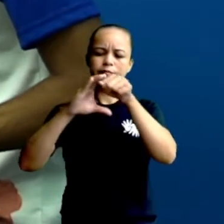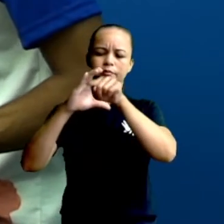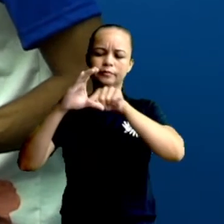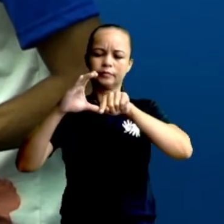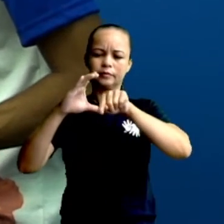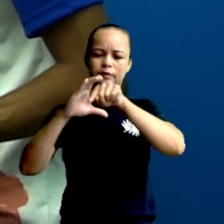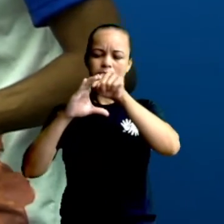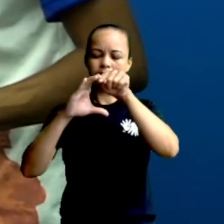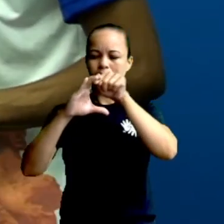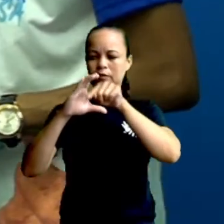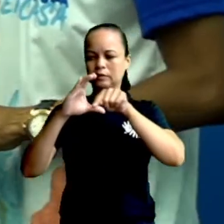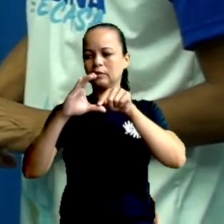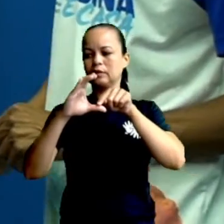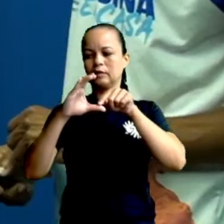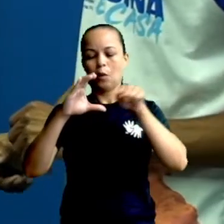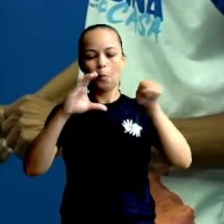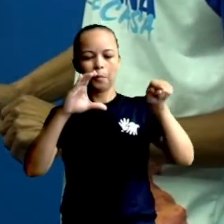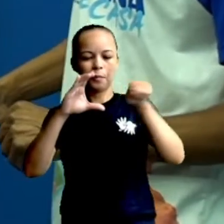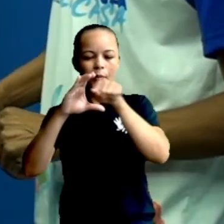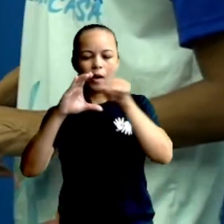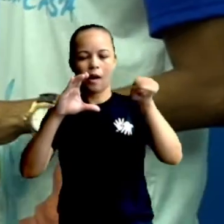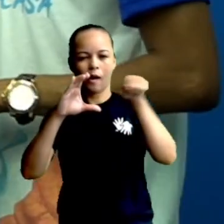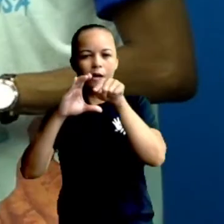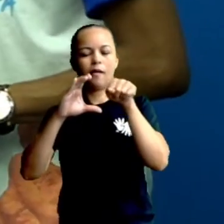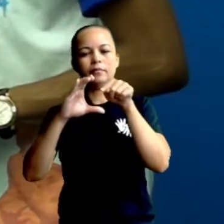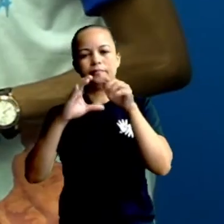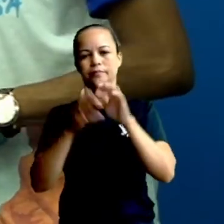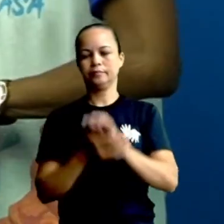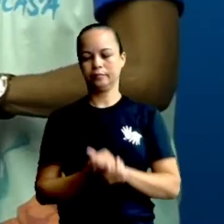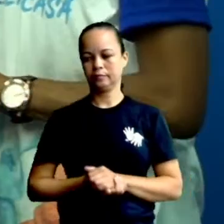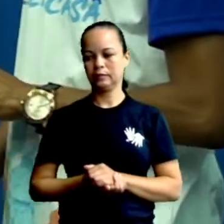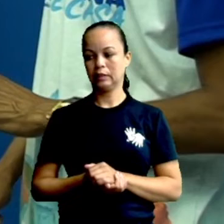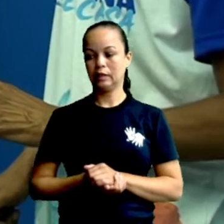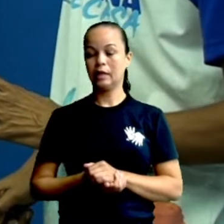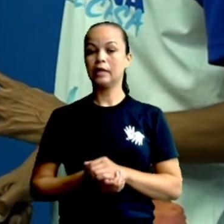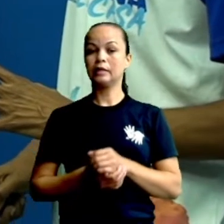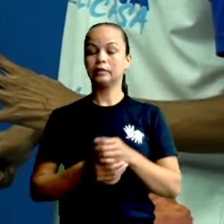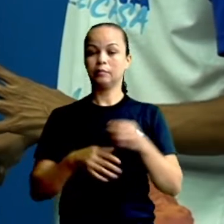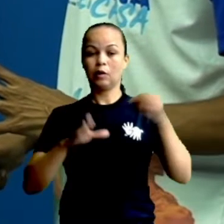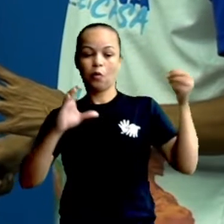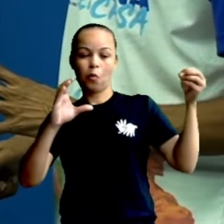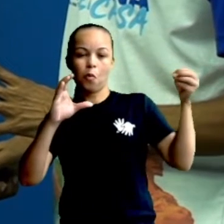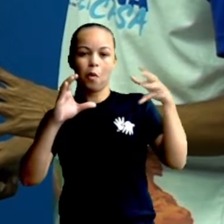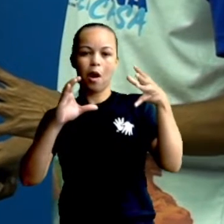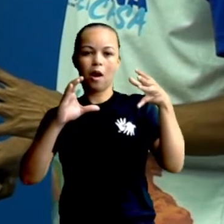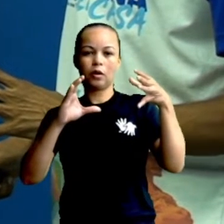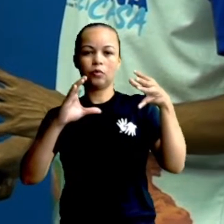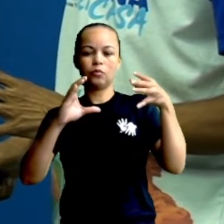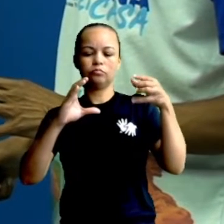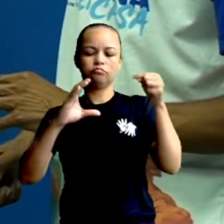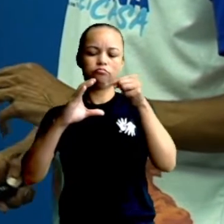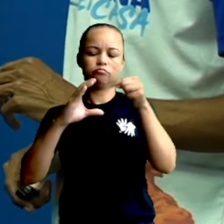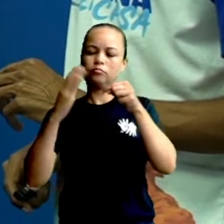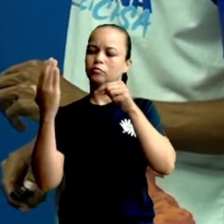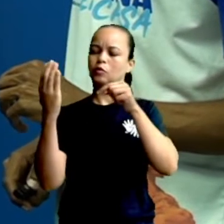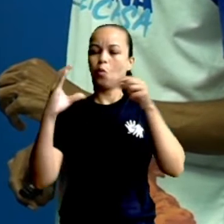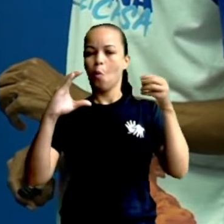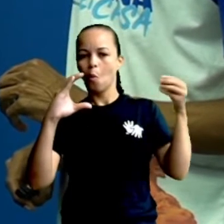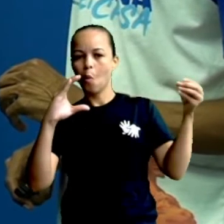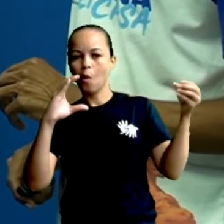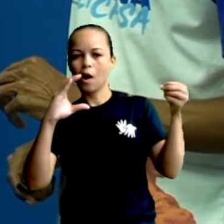tracinho aqui, ela é opaca, tá bom? Então, toda vez que eu lançar um raio luminoso, tá? E